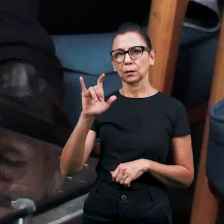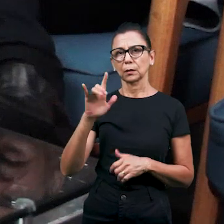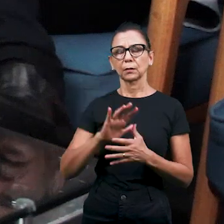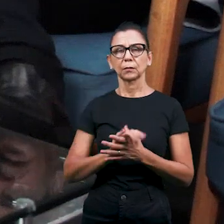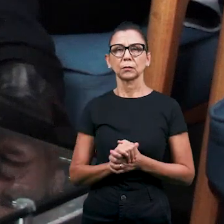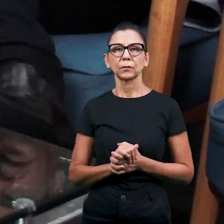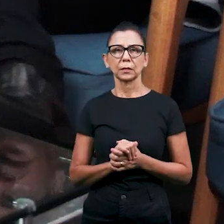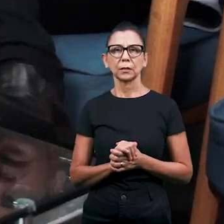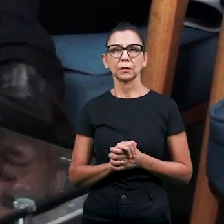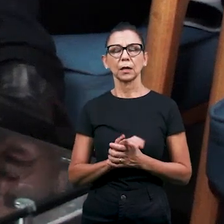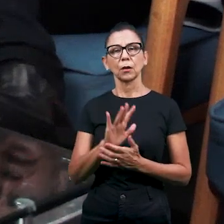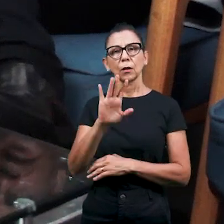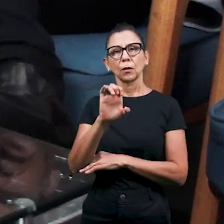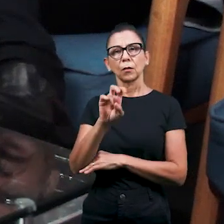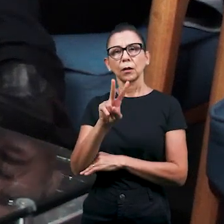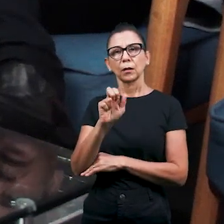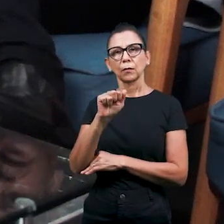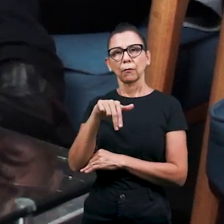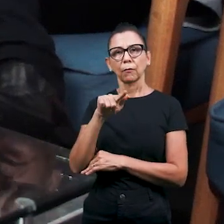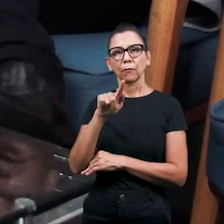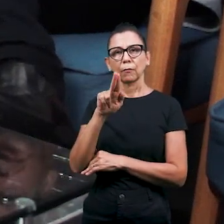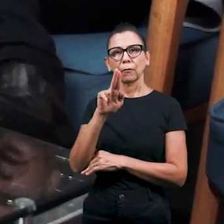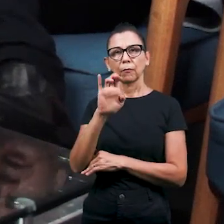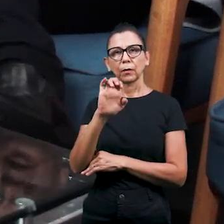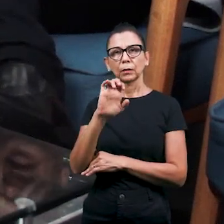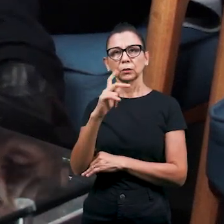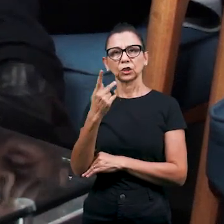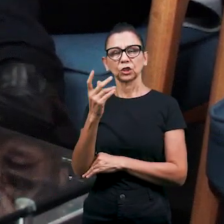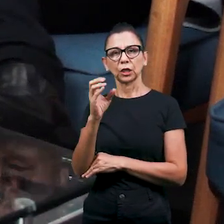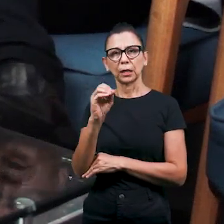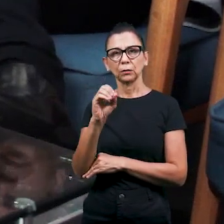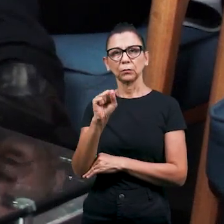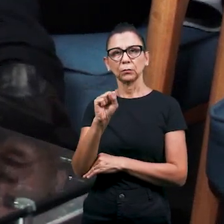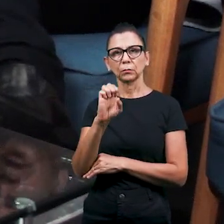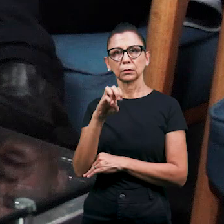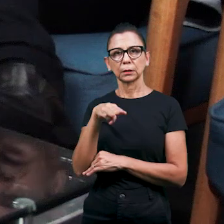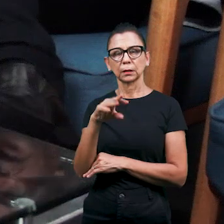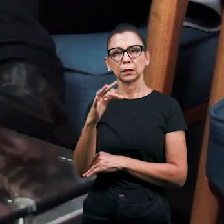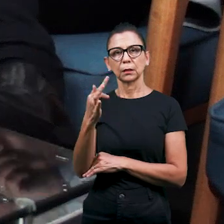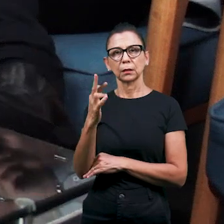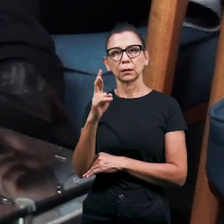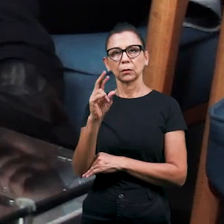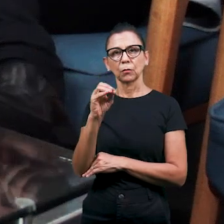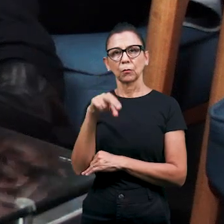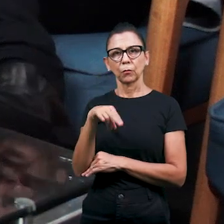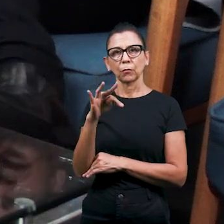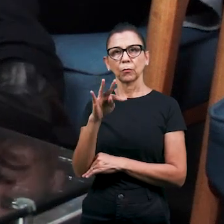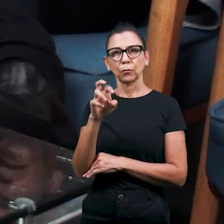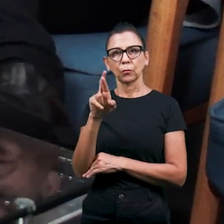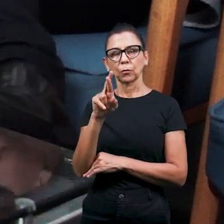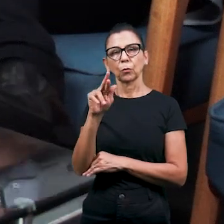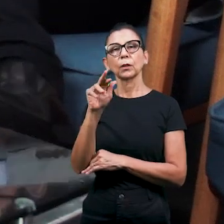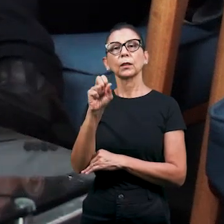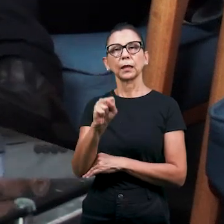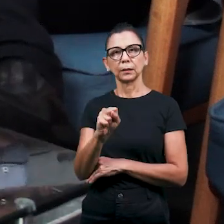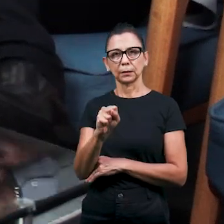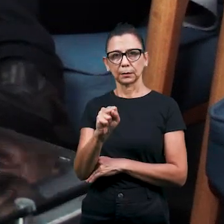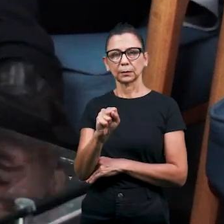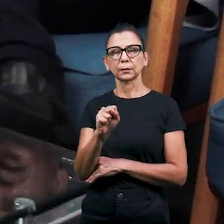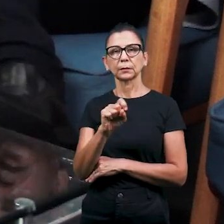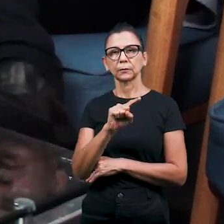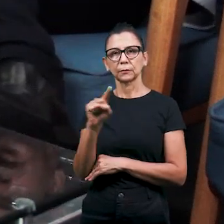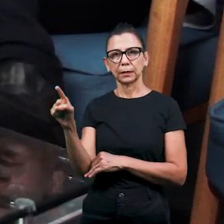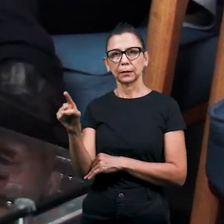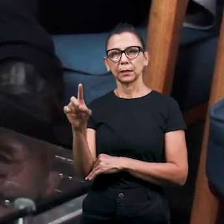Fronteiras, _ICM. Tá aí na tela. Você pode anotar, você pode... a gente até vai fazer o seguinte, nós